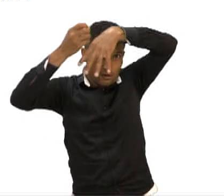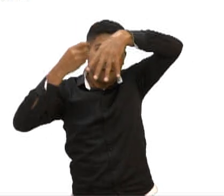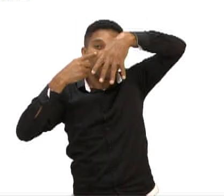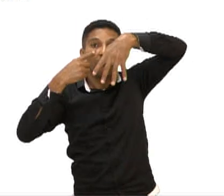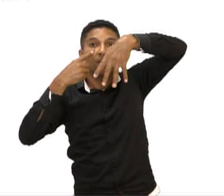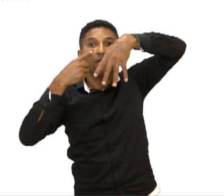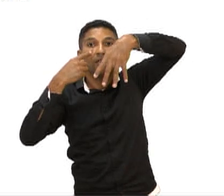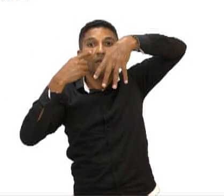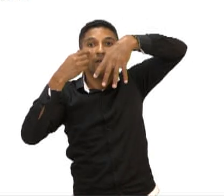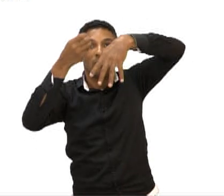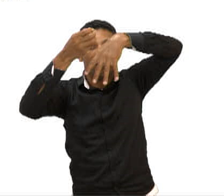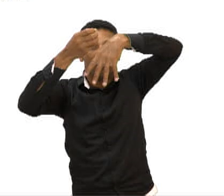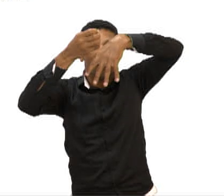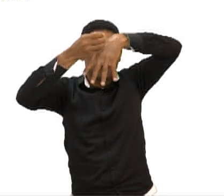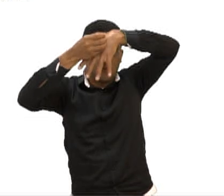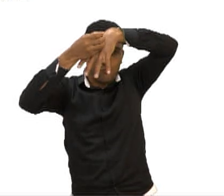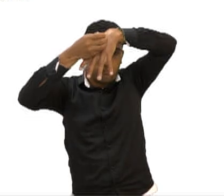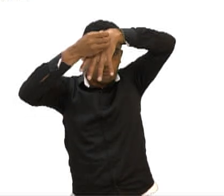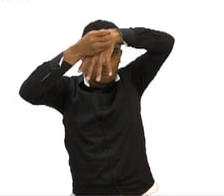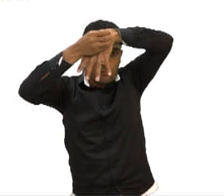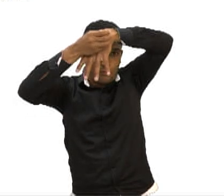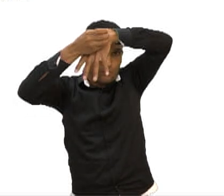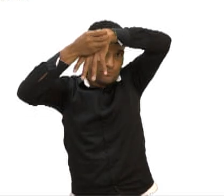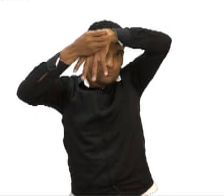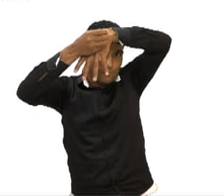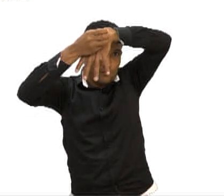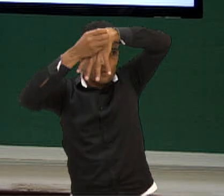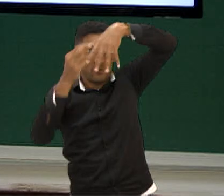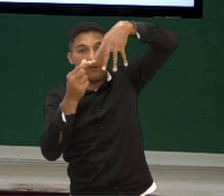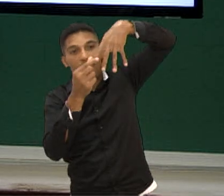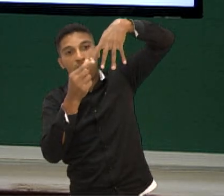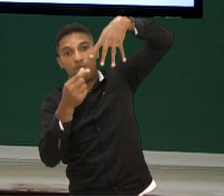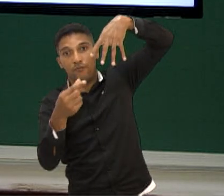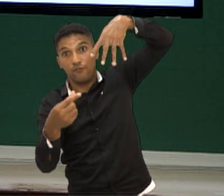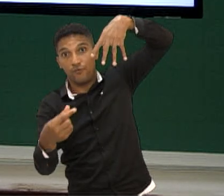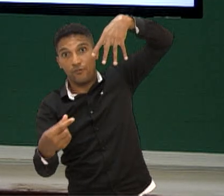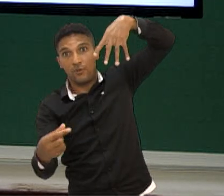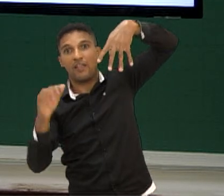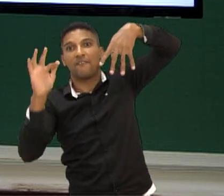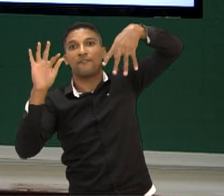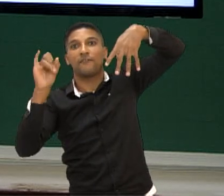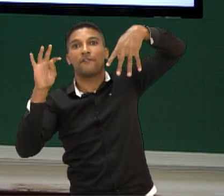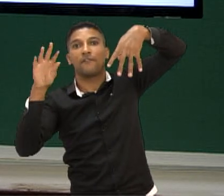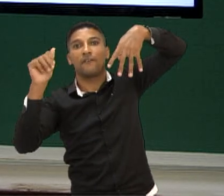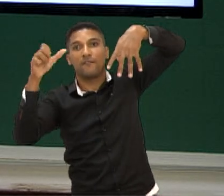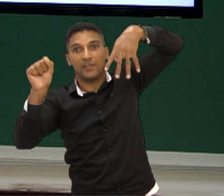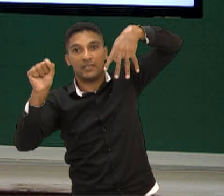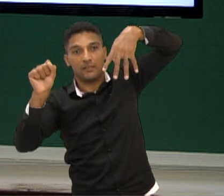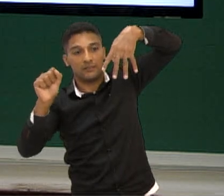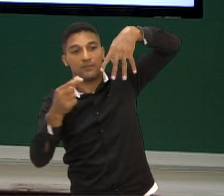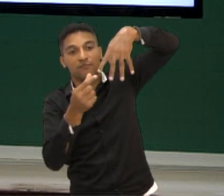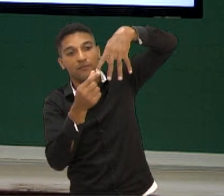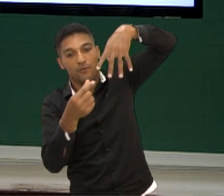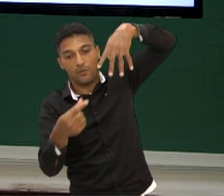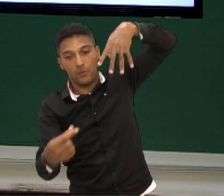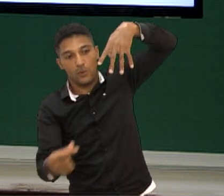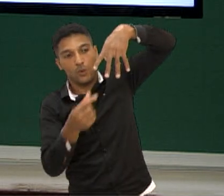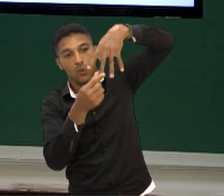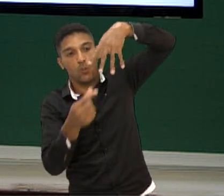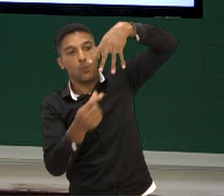de mais ou menos 4 metros de comprimento. Então, as fitas são longas. E as pessoas da comitiva da Folia de Reis, cada